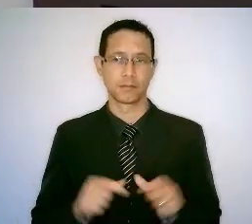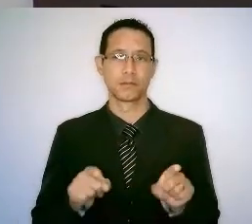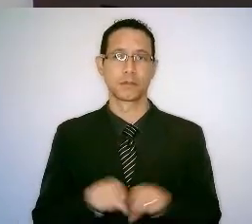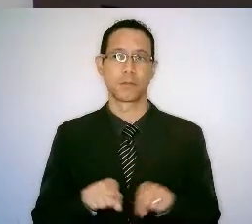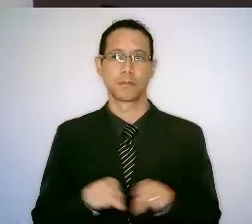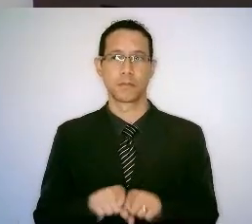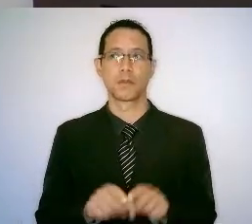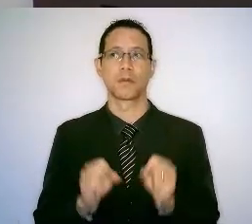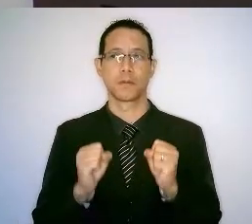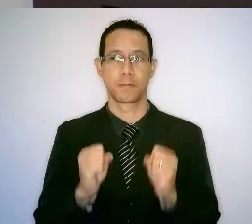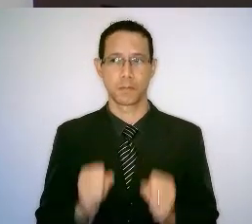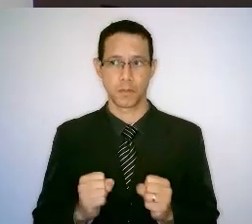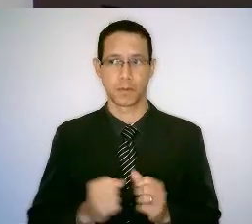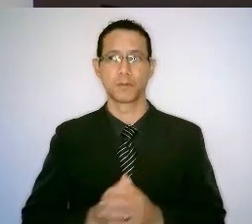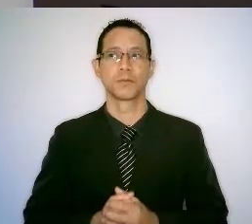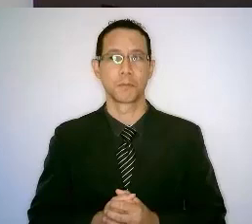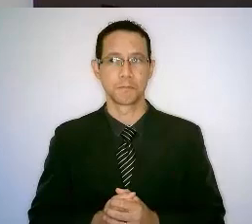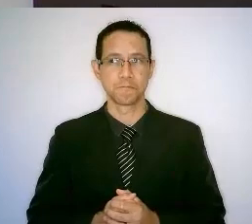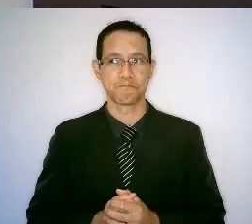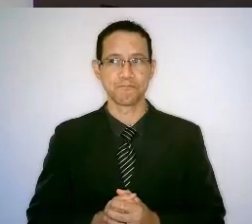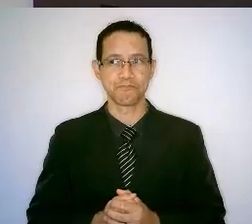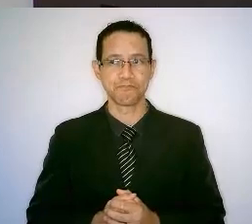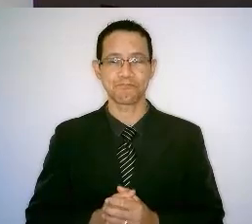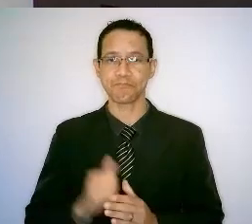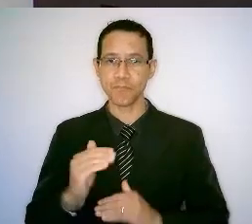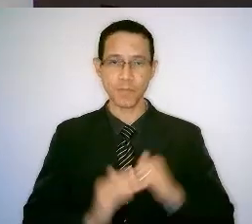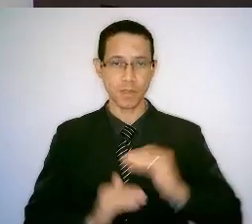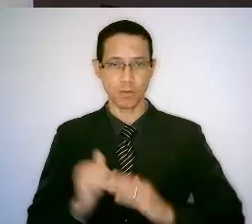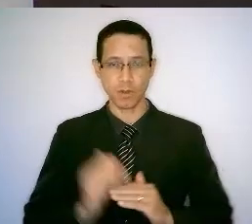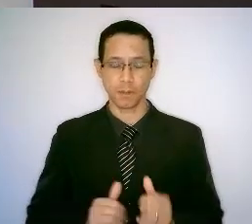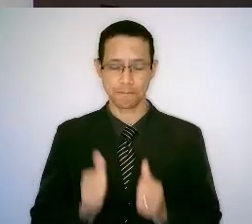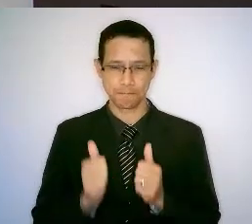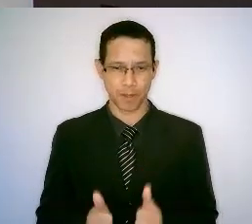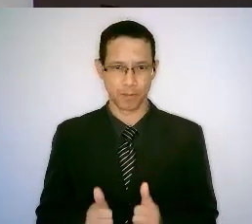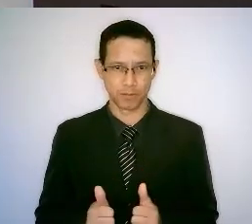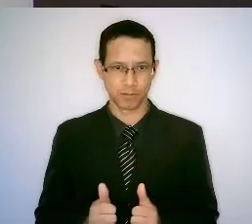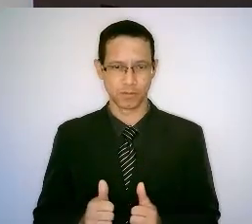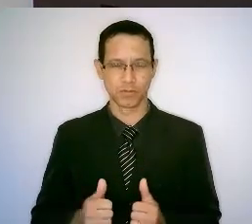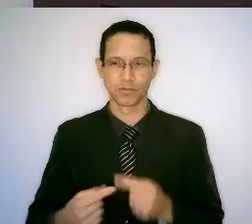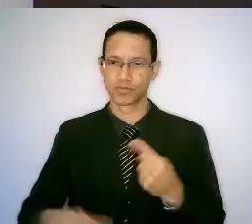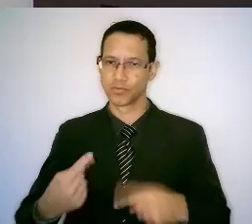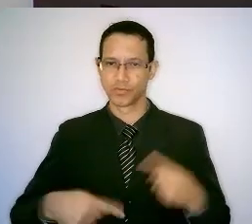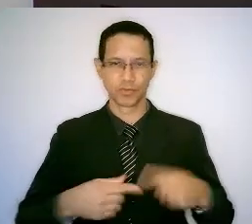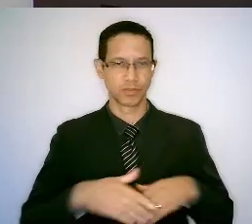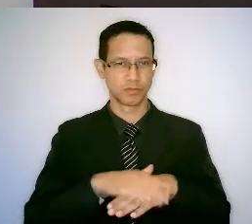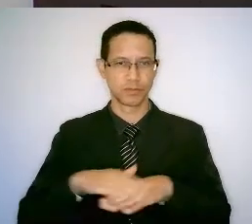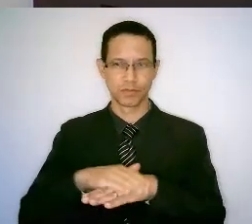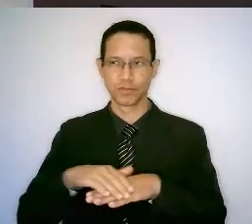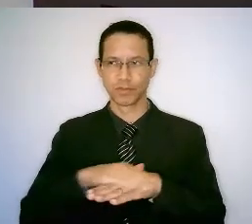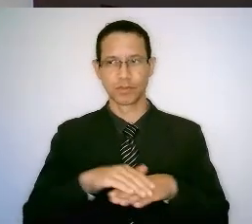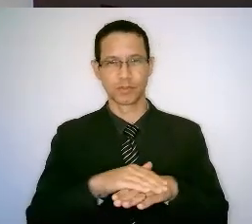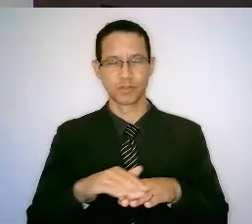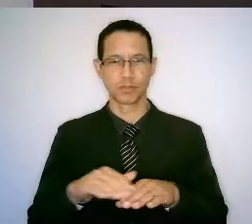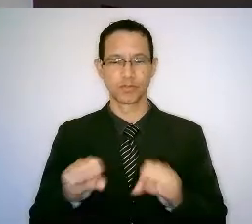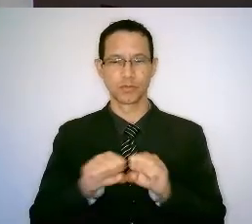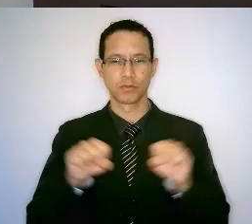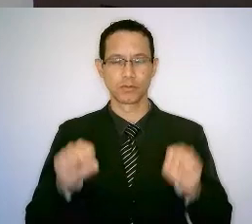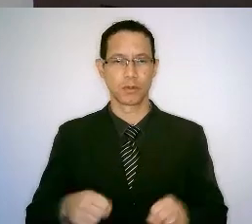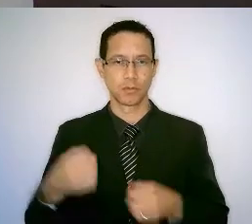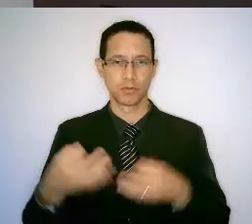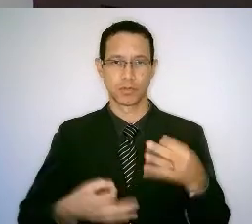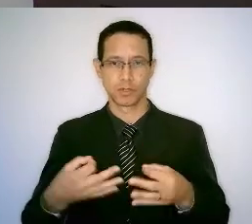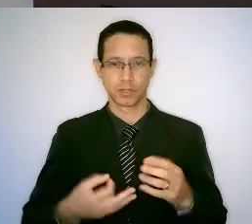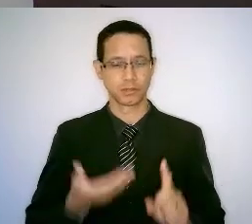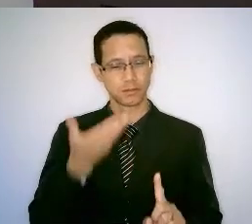ser bem executadas e discutidas com os outros órgãos do sistema de justiça, porque o jurisdicionado, de fato,